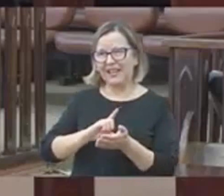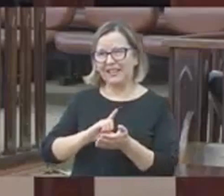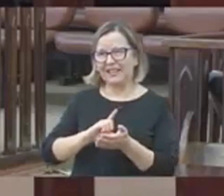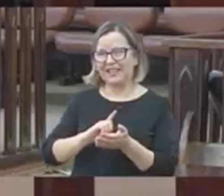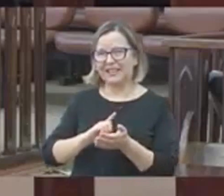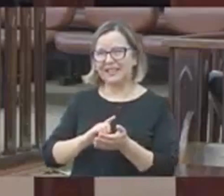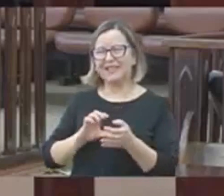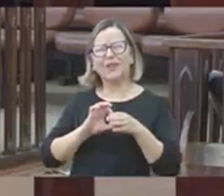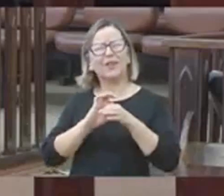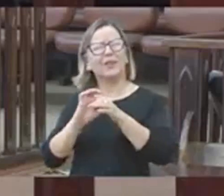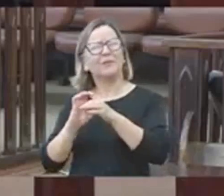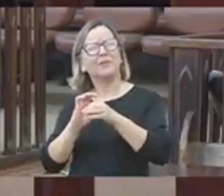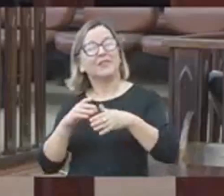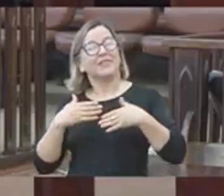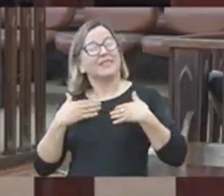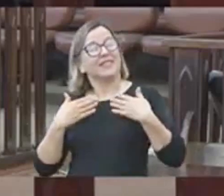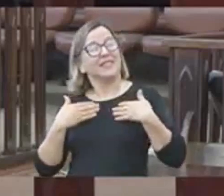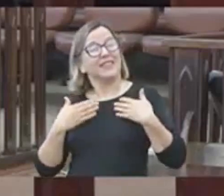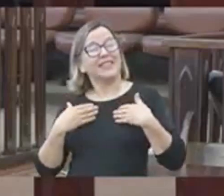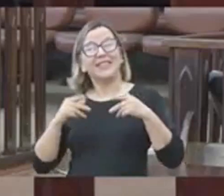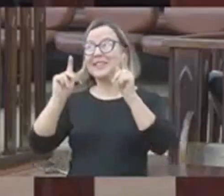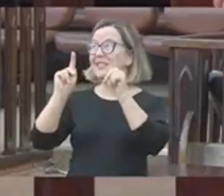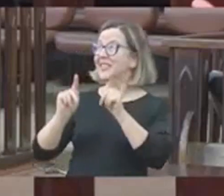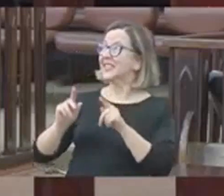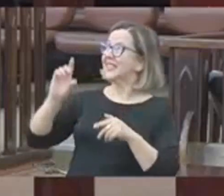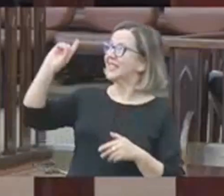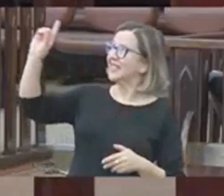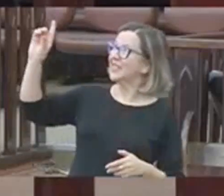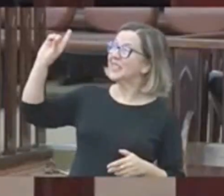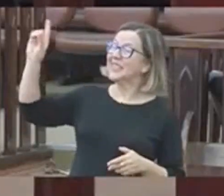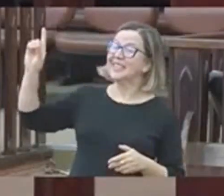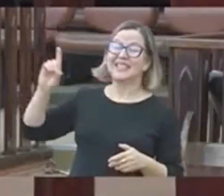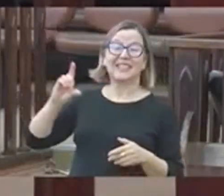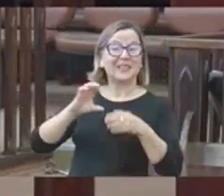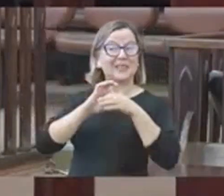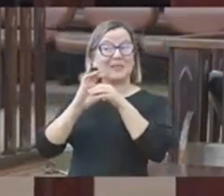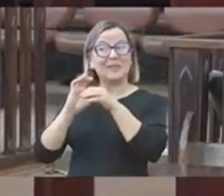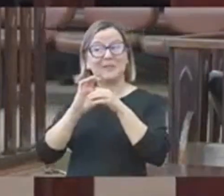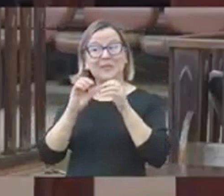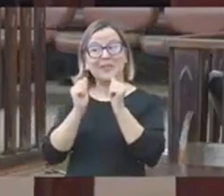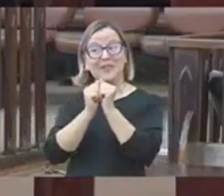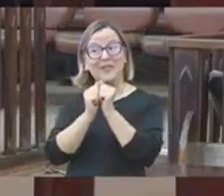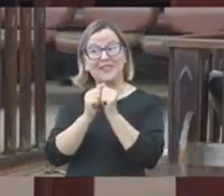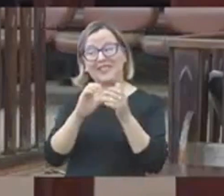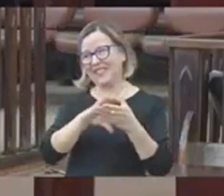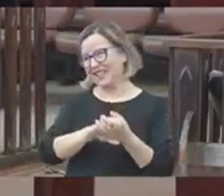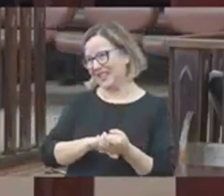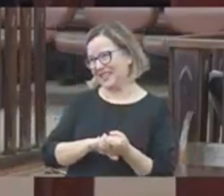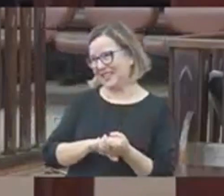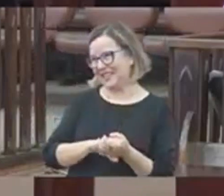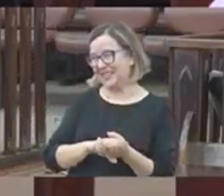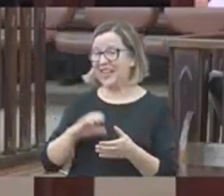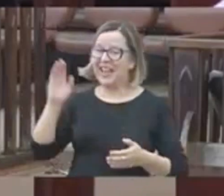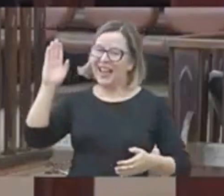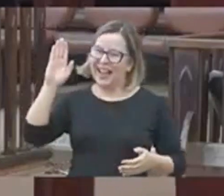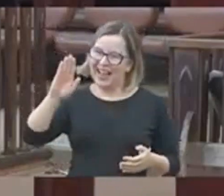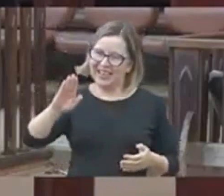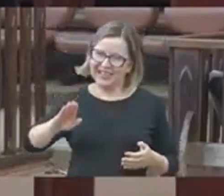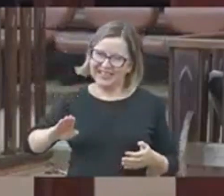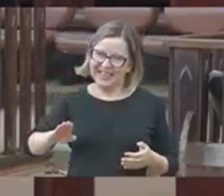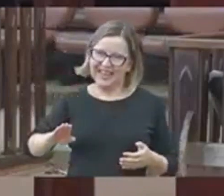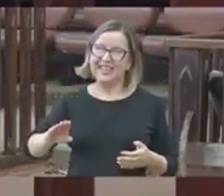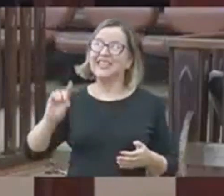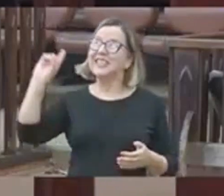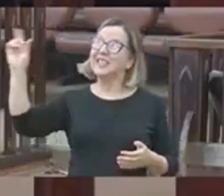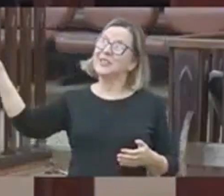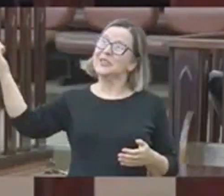Deus. Deus tinha comunhão com este casal. Na viração do dia, havia esse diálogo,